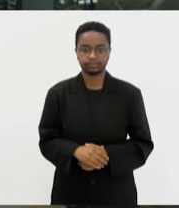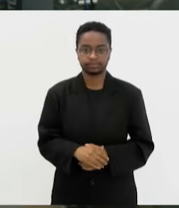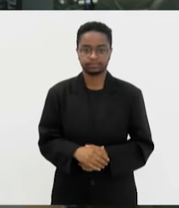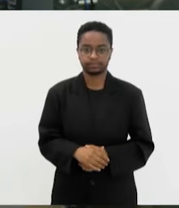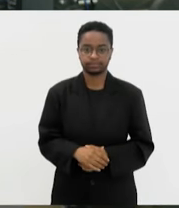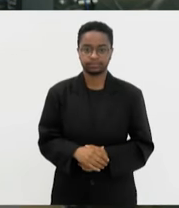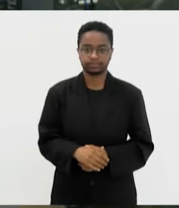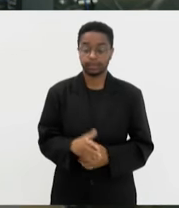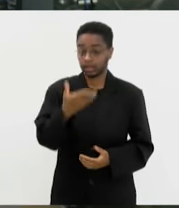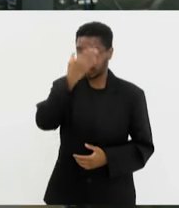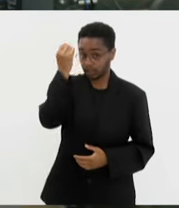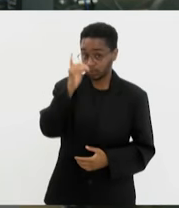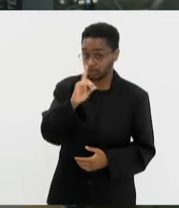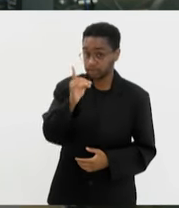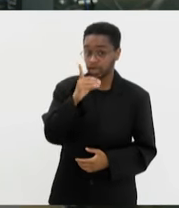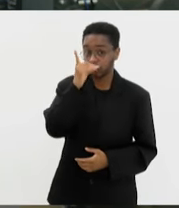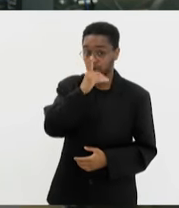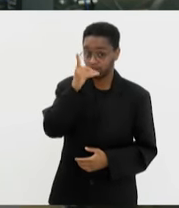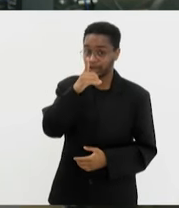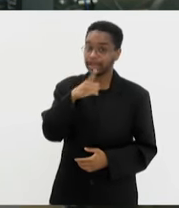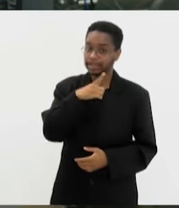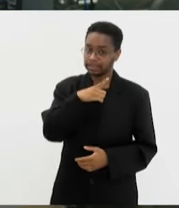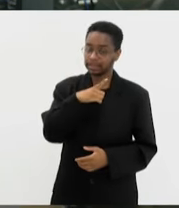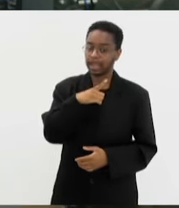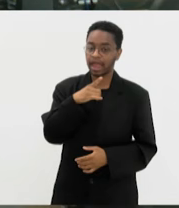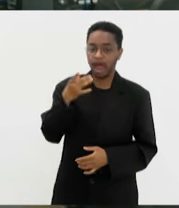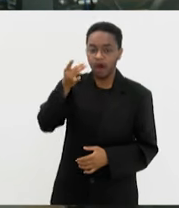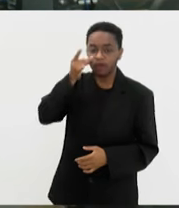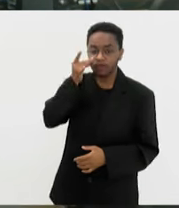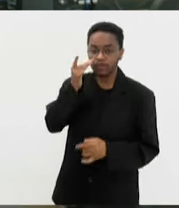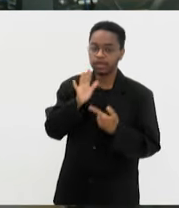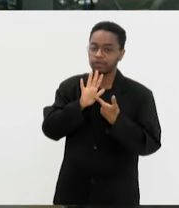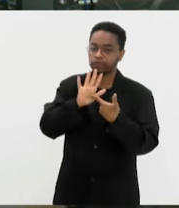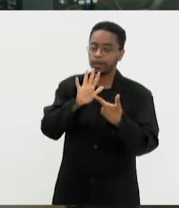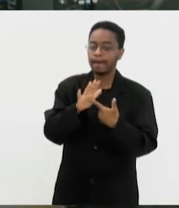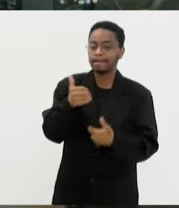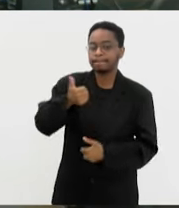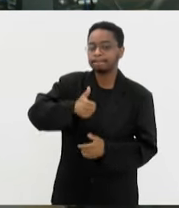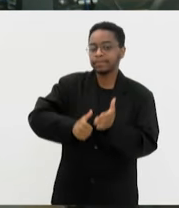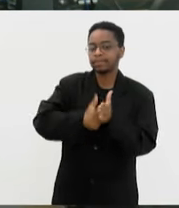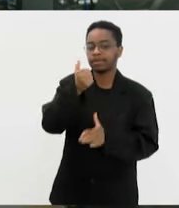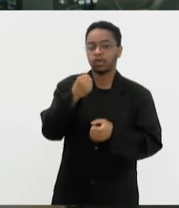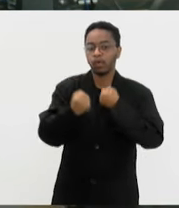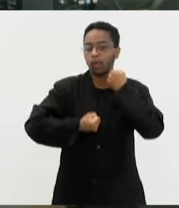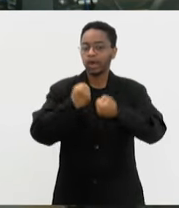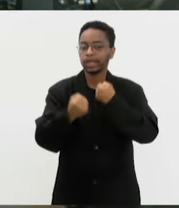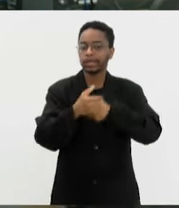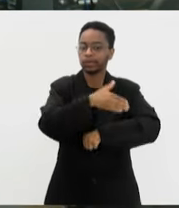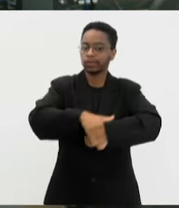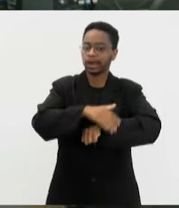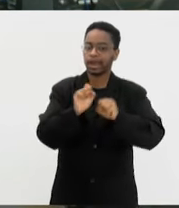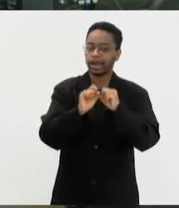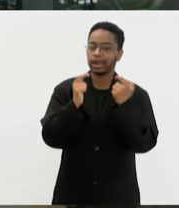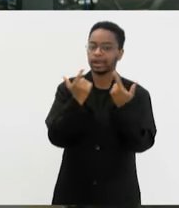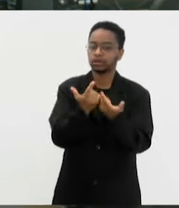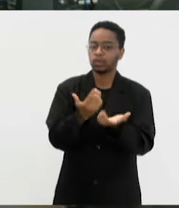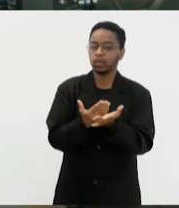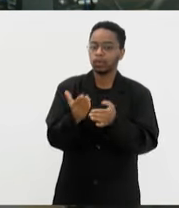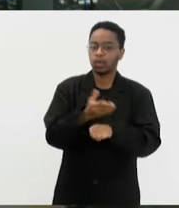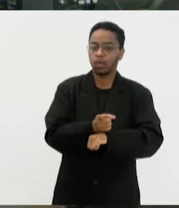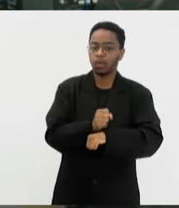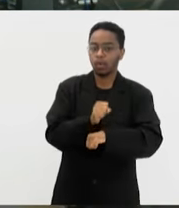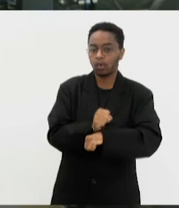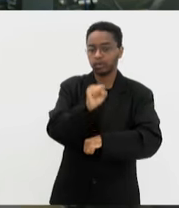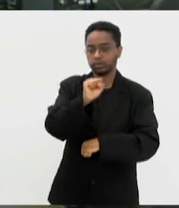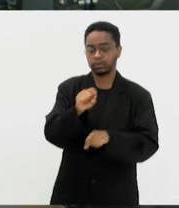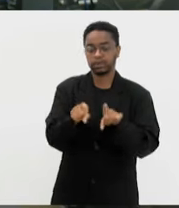tvalerj@alerj.rj.gov.br. Não esquece que no domingo tem transmissão ao vivo da primeira corrida de rua da Alerj a partir das 8 horas da manhã.